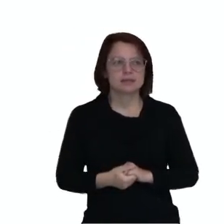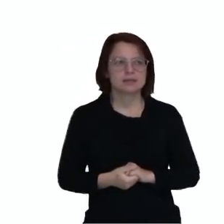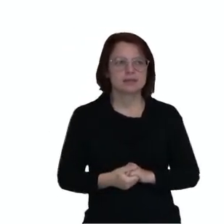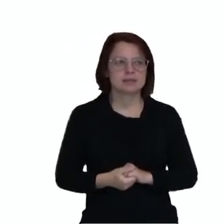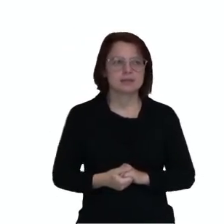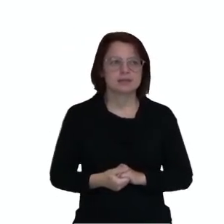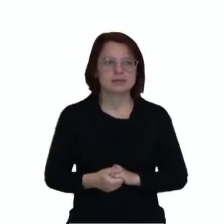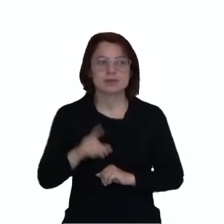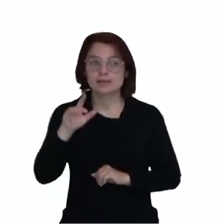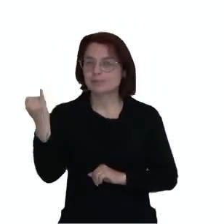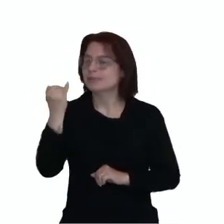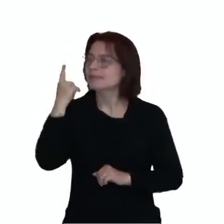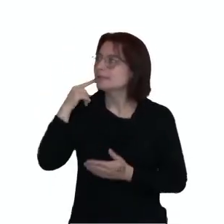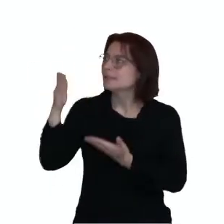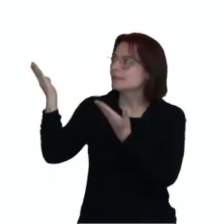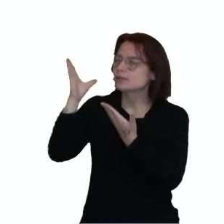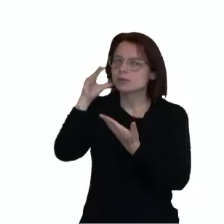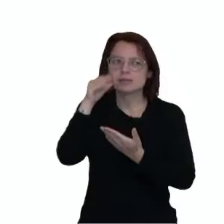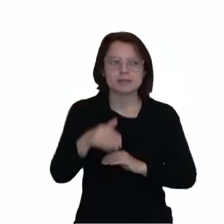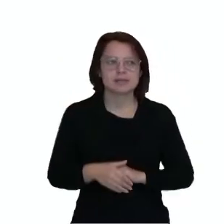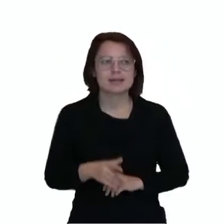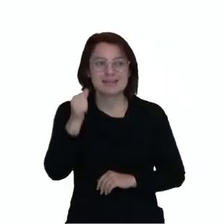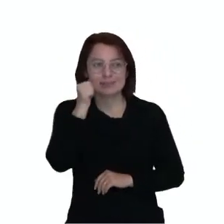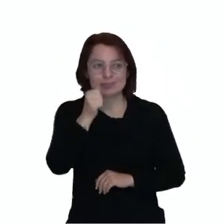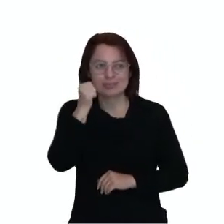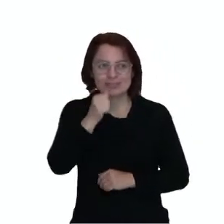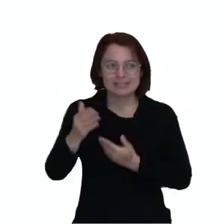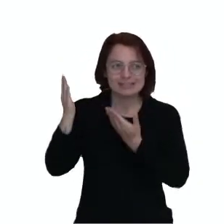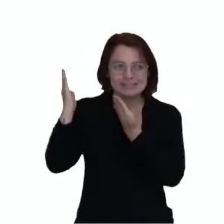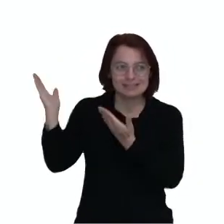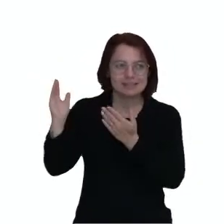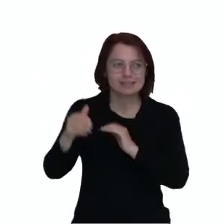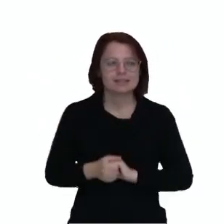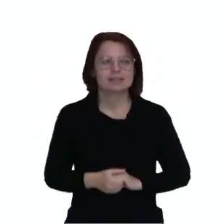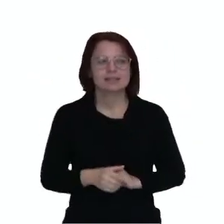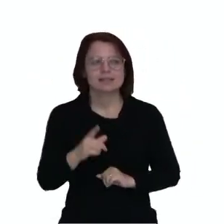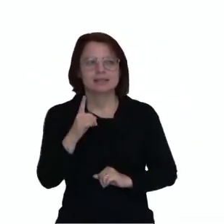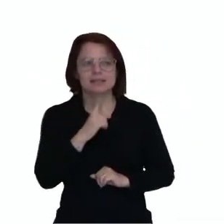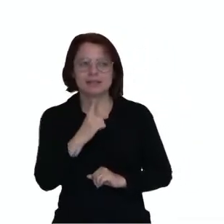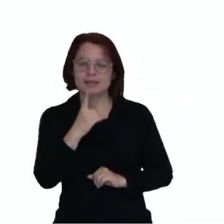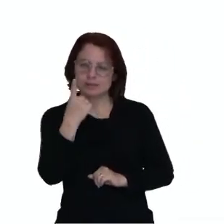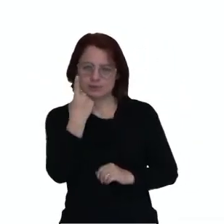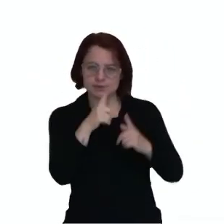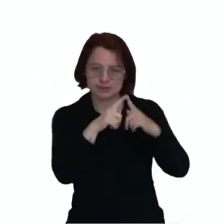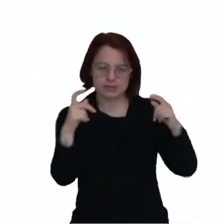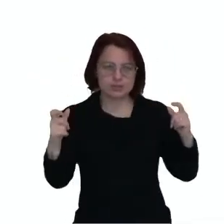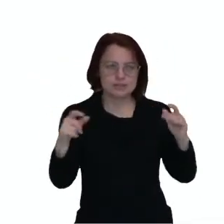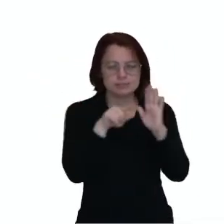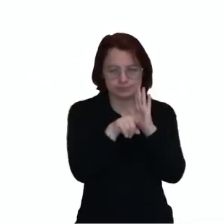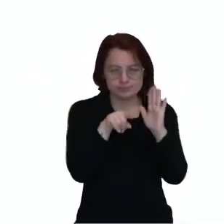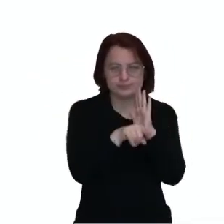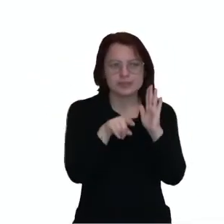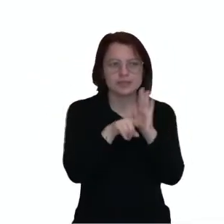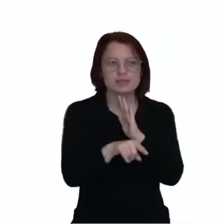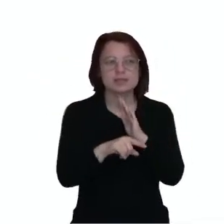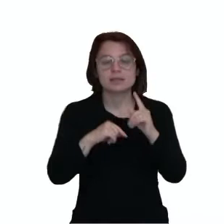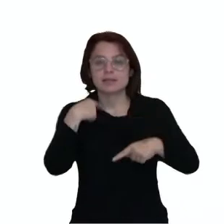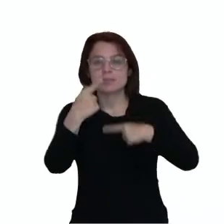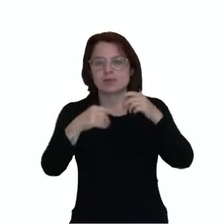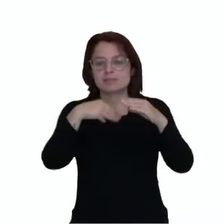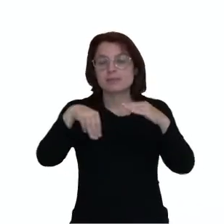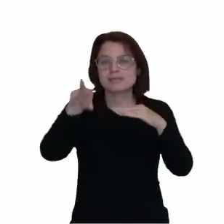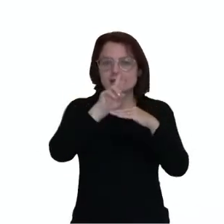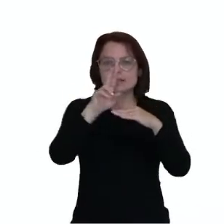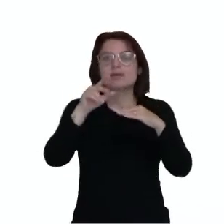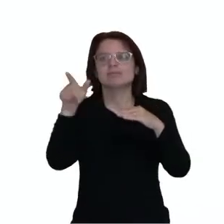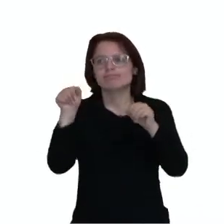Olha que interessante. Nett Stevens, ela foi uma cientista que após o mestrado, ela fez doutorado